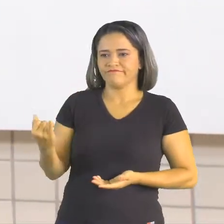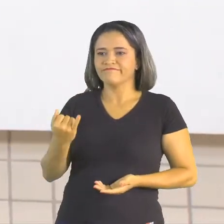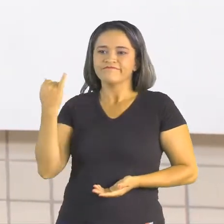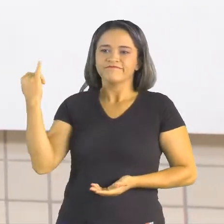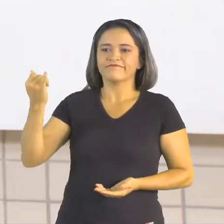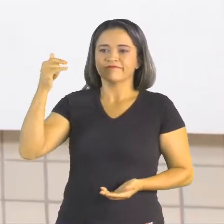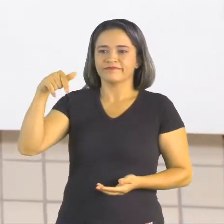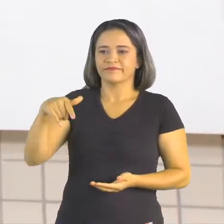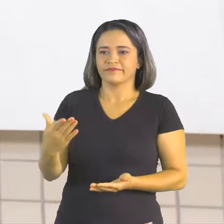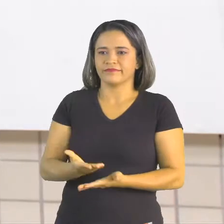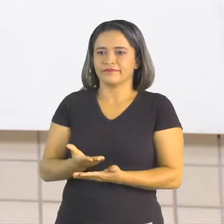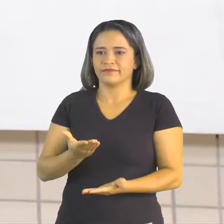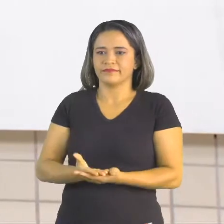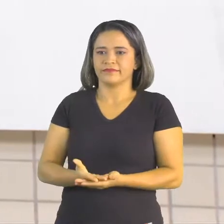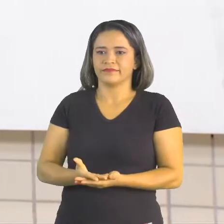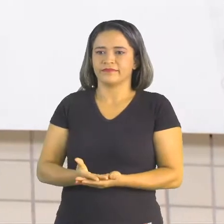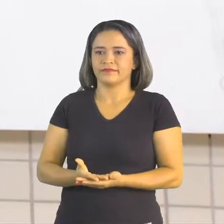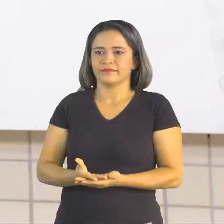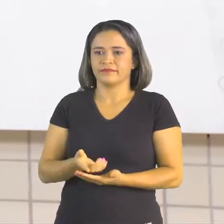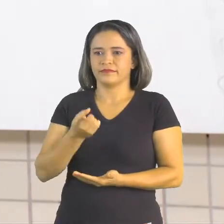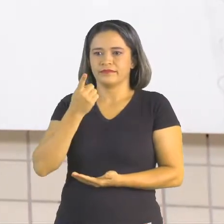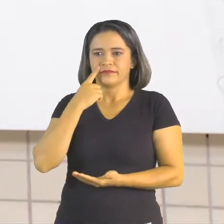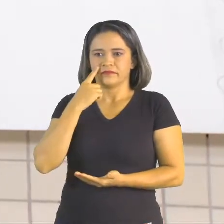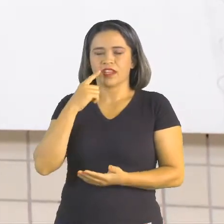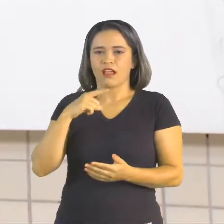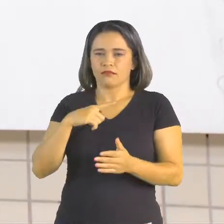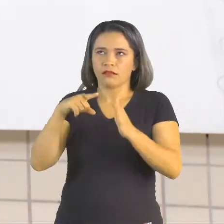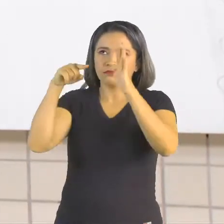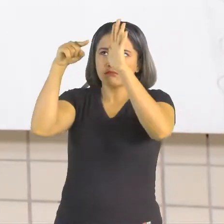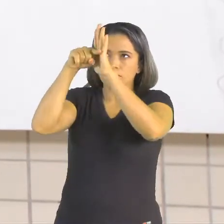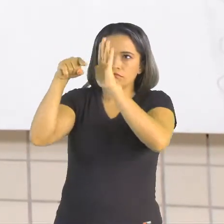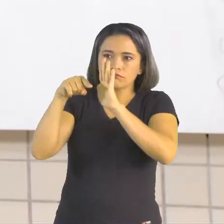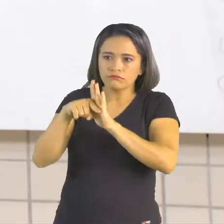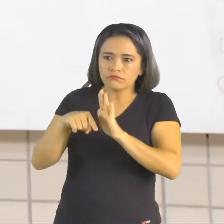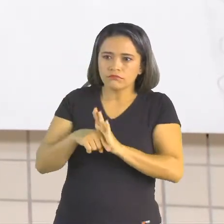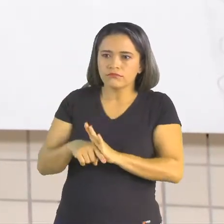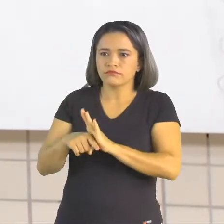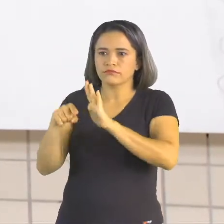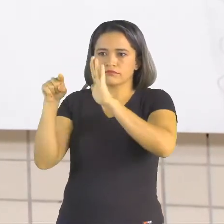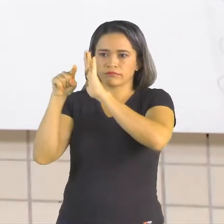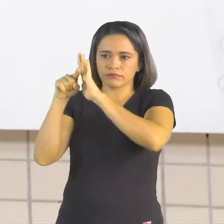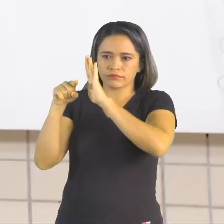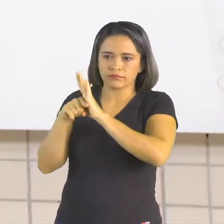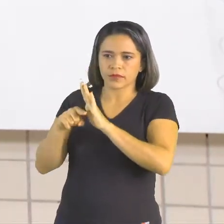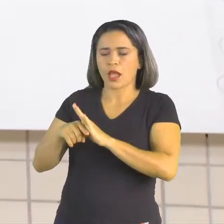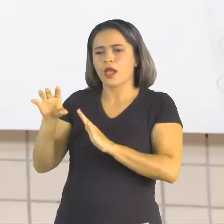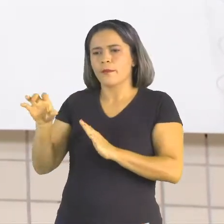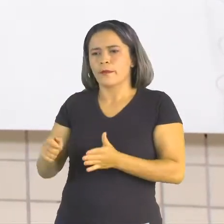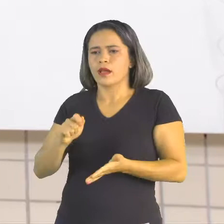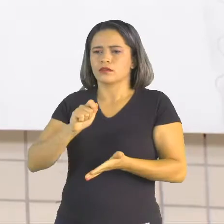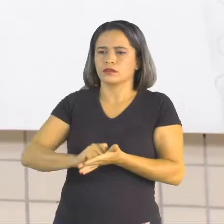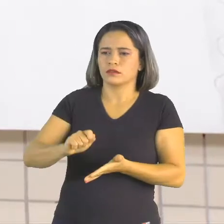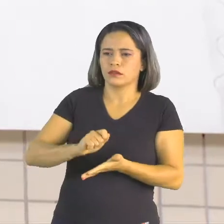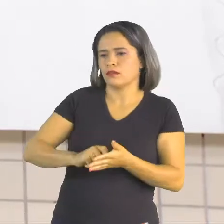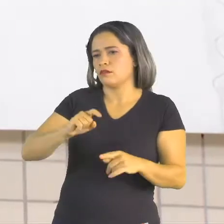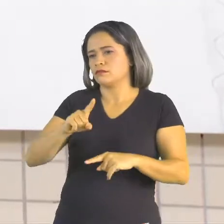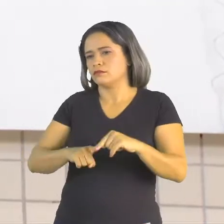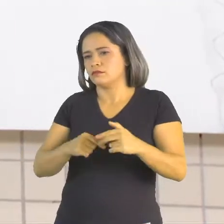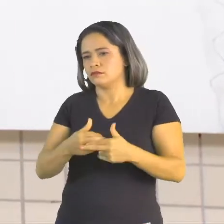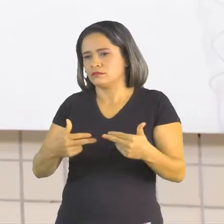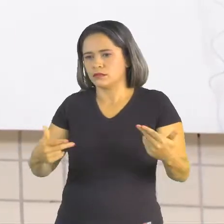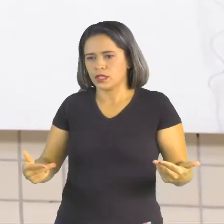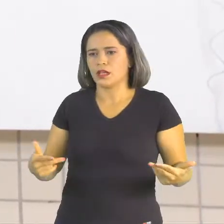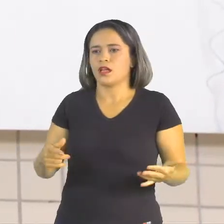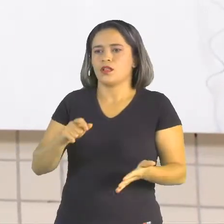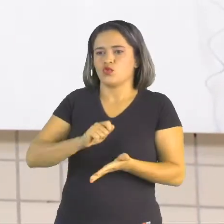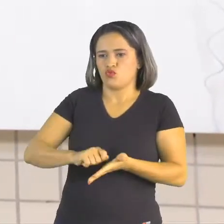hoje, aqui você já está vendo esses nossos problemas, esses nossos exercícios, pega o seu caderno, pega o seu material, anote